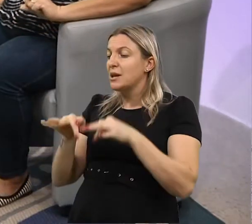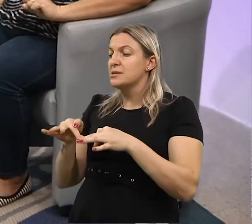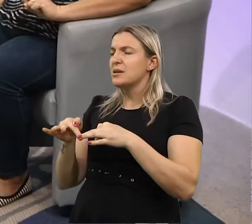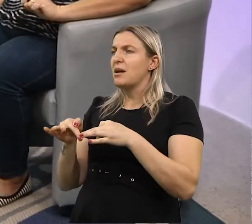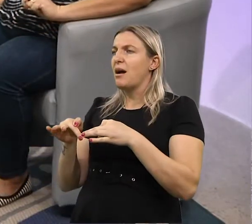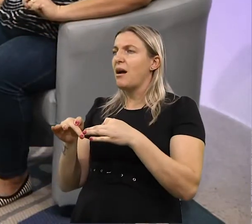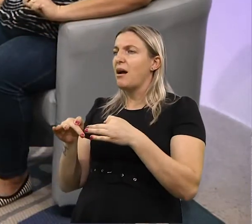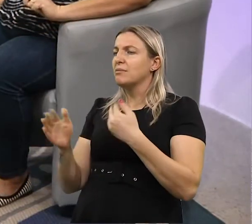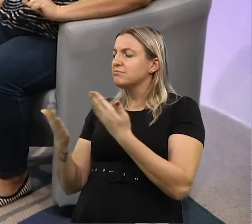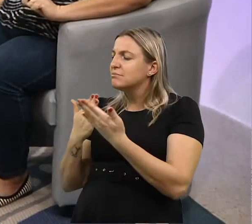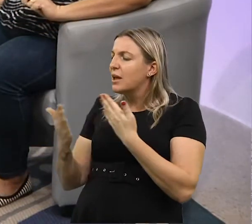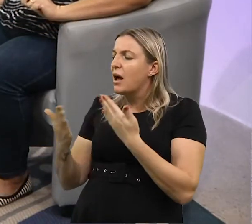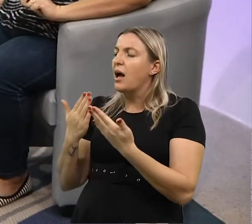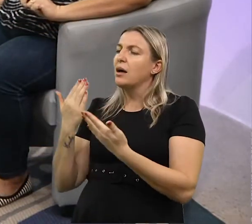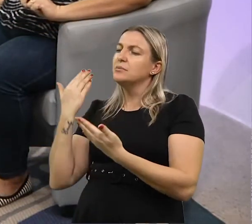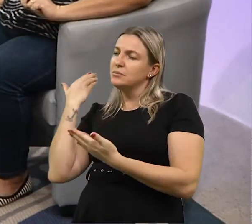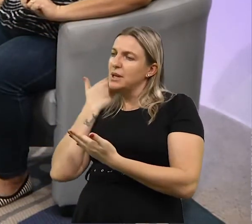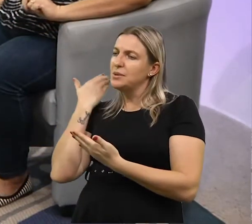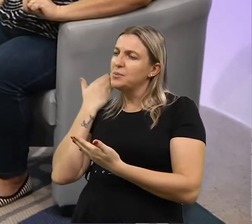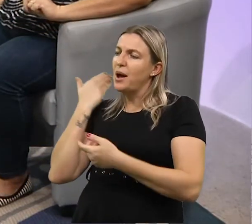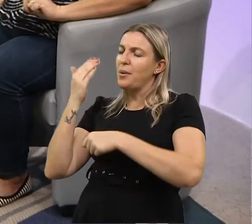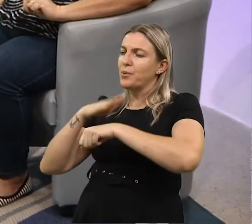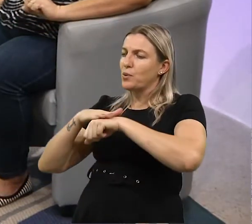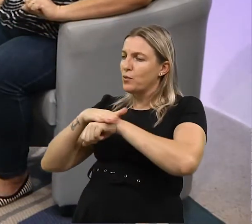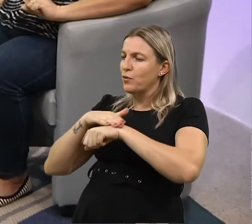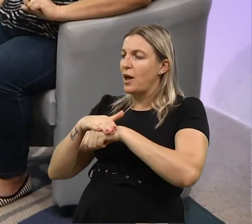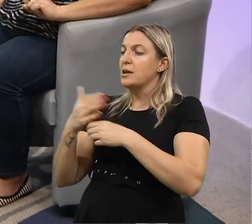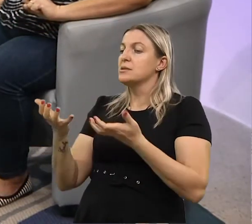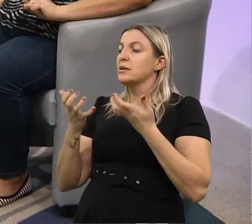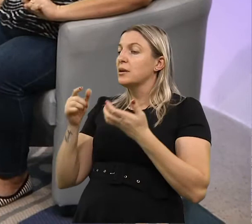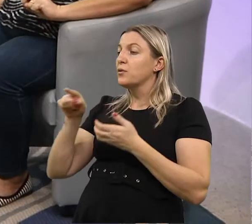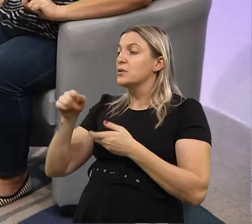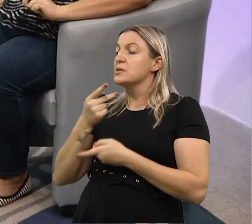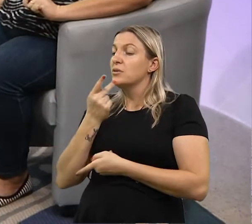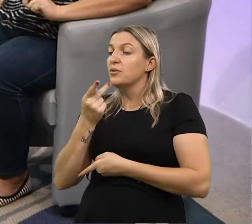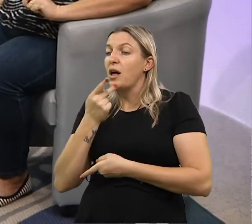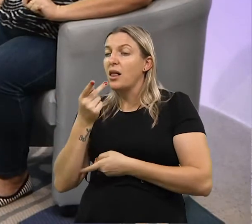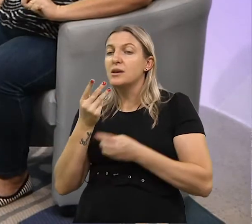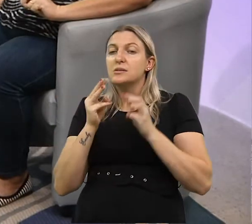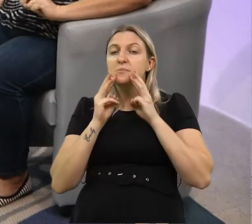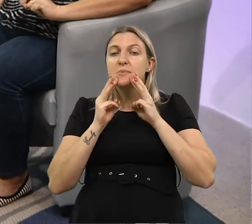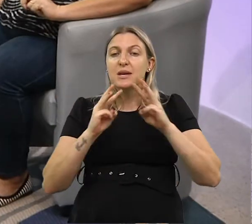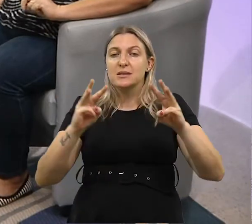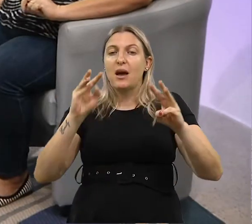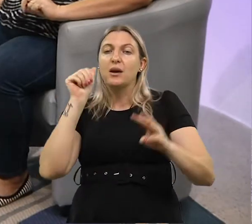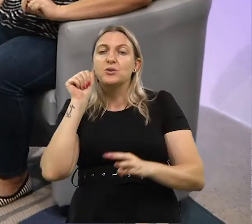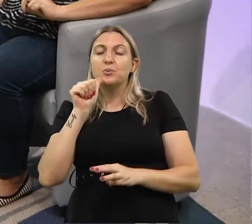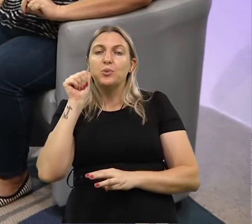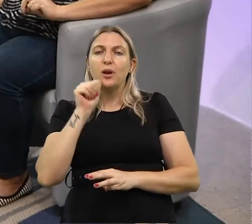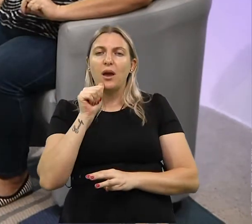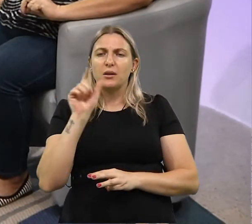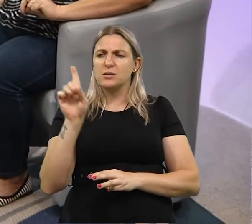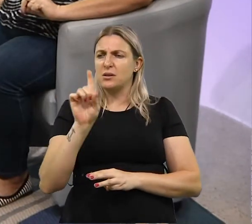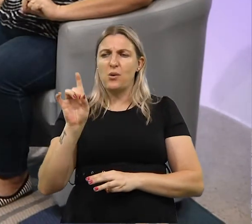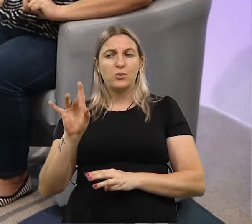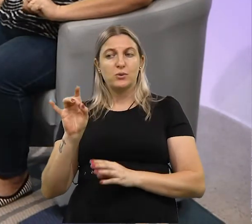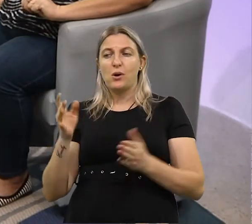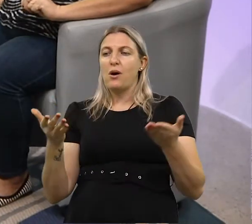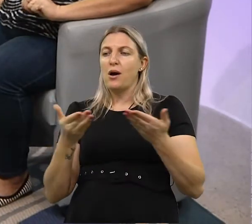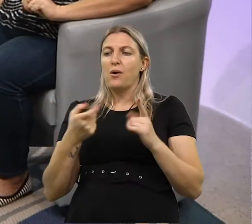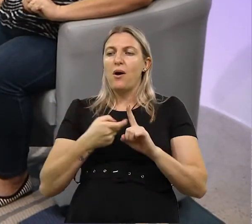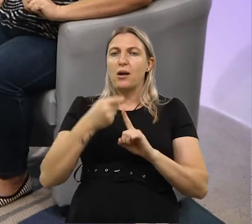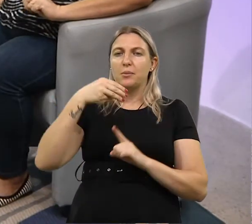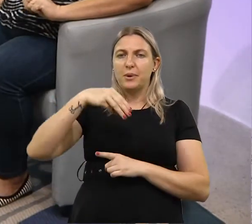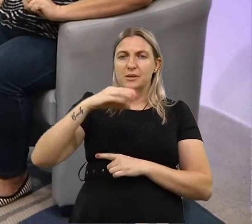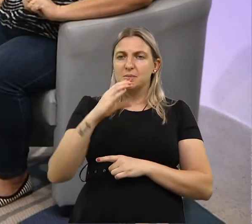encerrando esse bate-papo, essa conversa legal, eu queria que tu deixasse uma mensagem para as mulheres neste mês de março, e não só